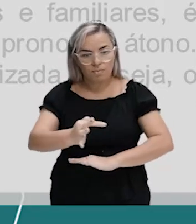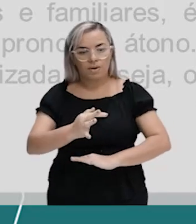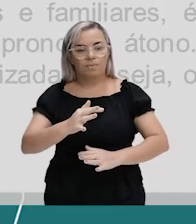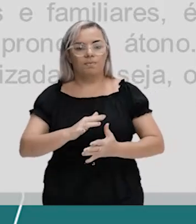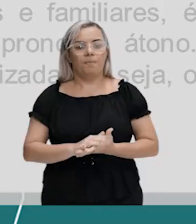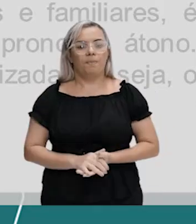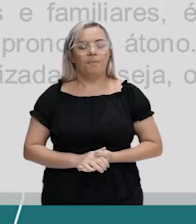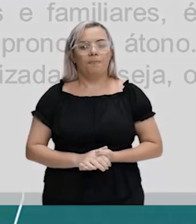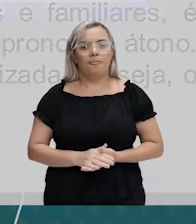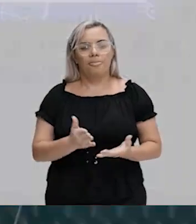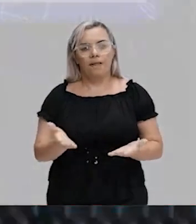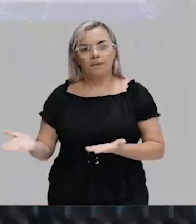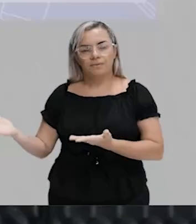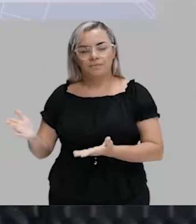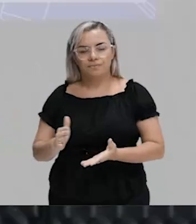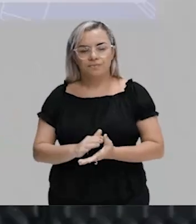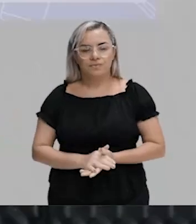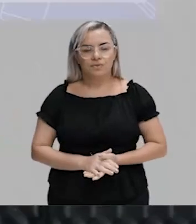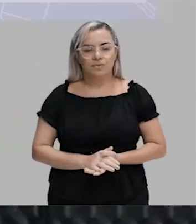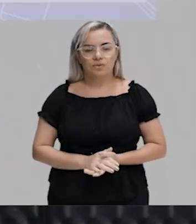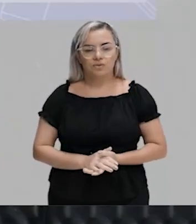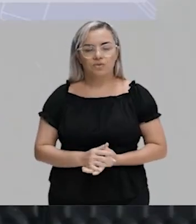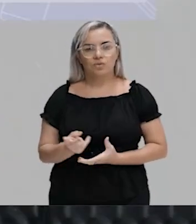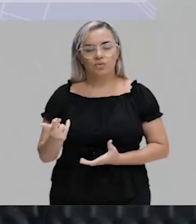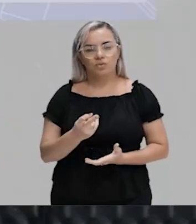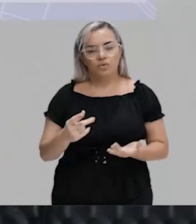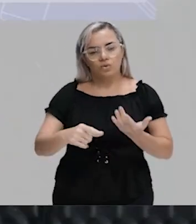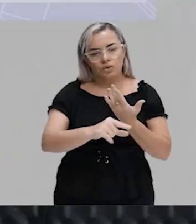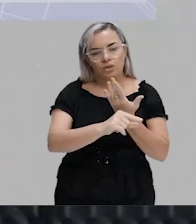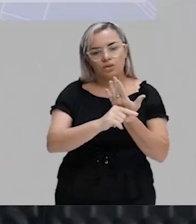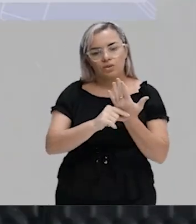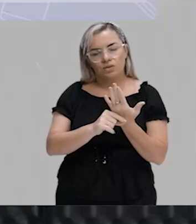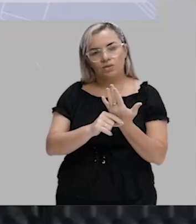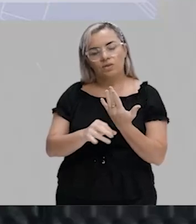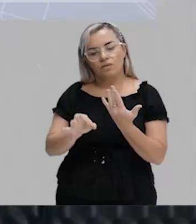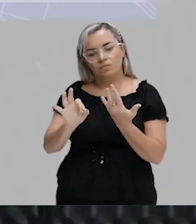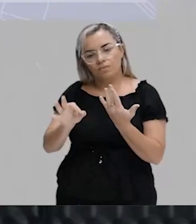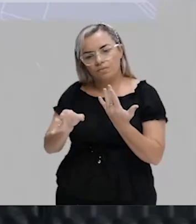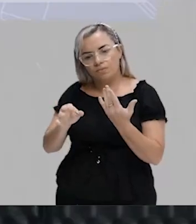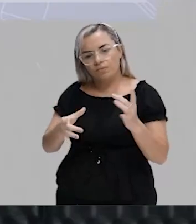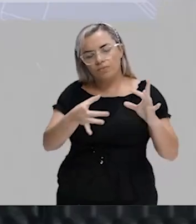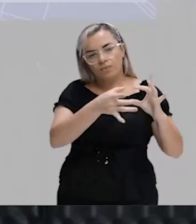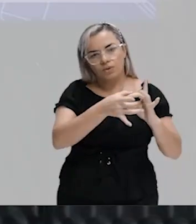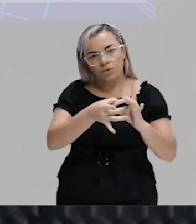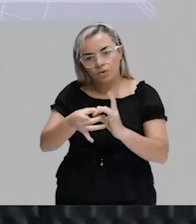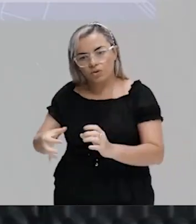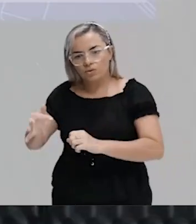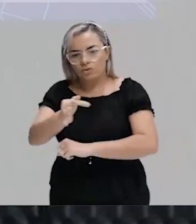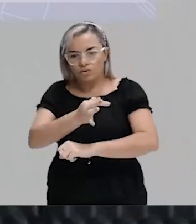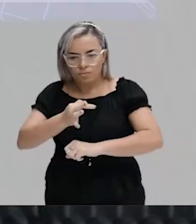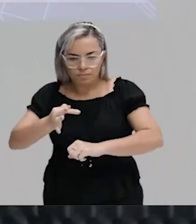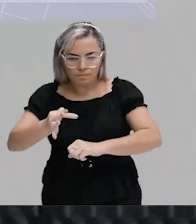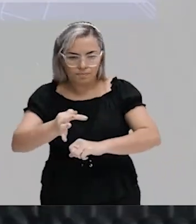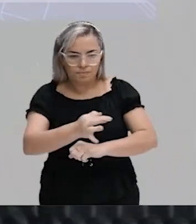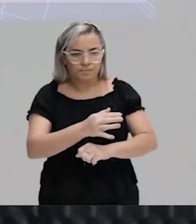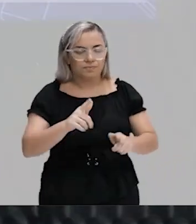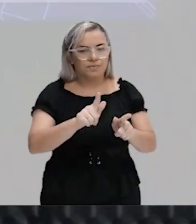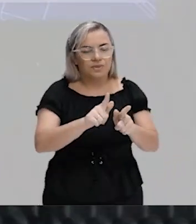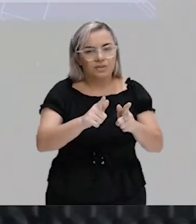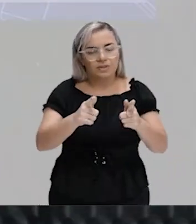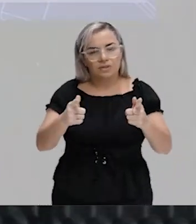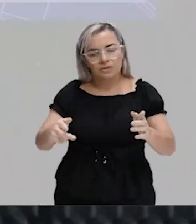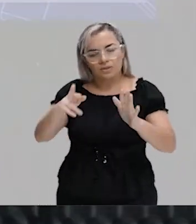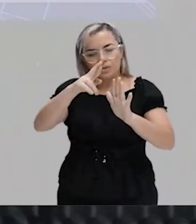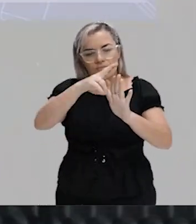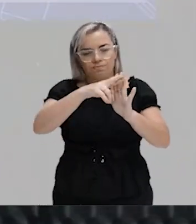Então, ambos os autores afirmam que, em um contexto mais formal, no qual a norma culta